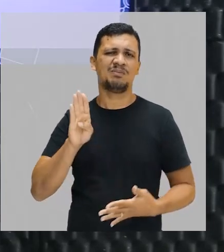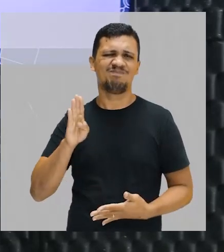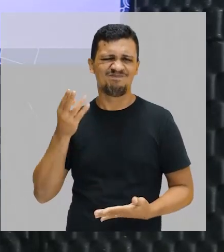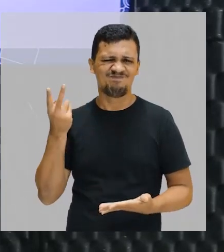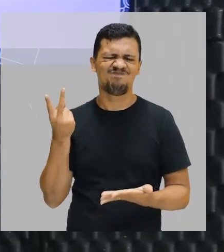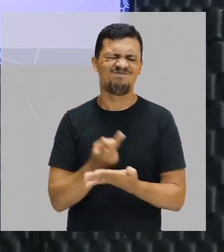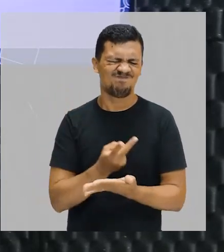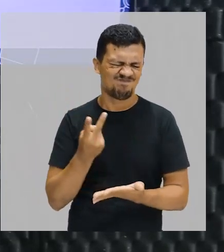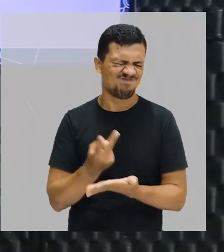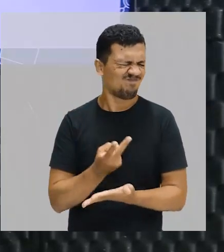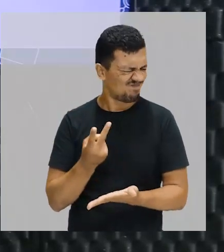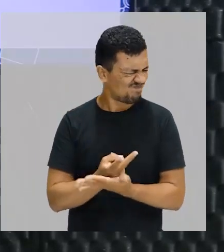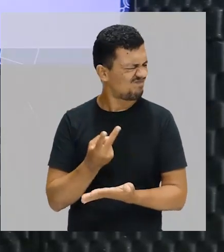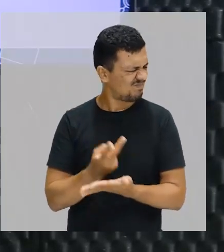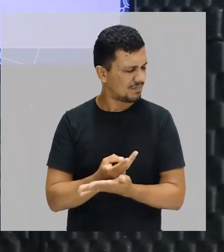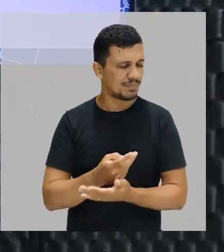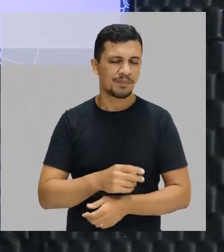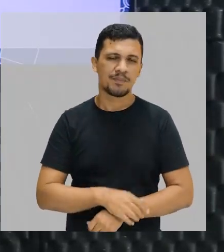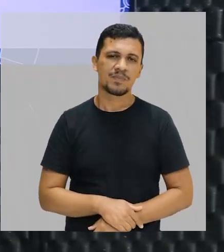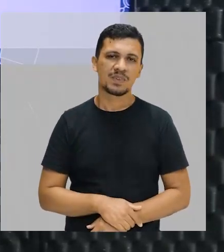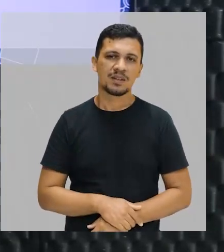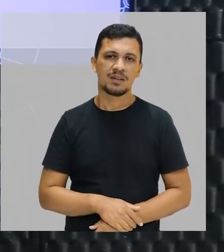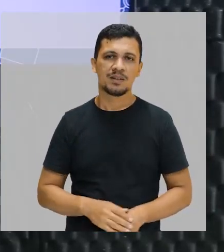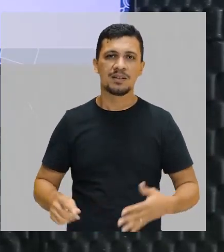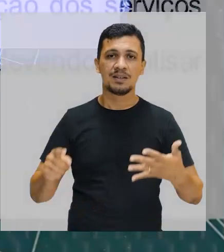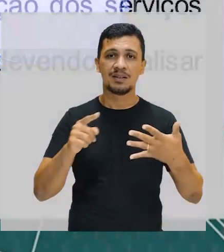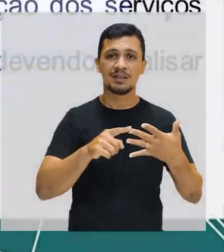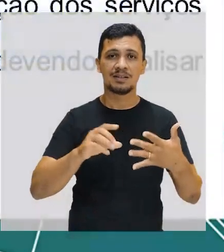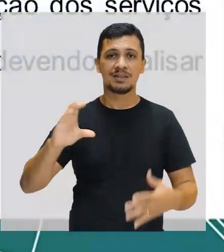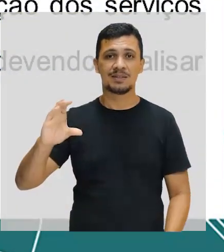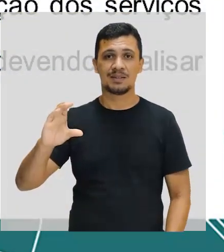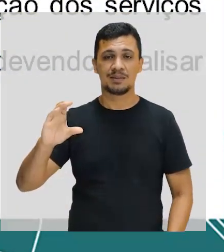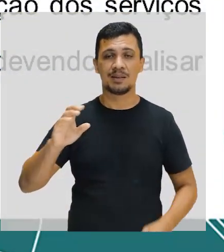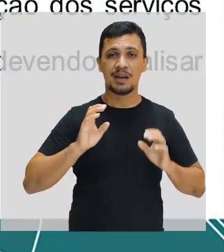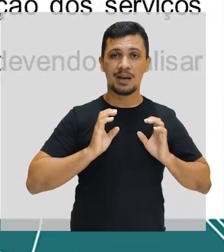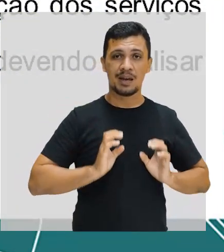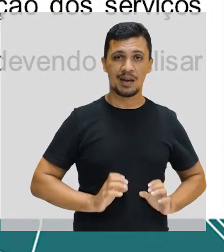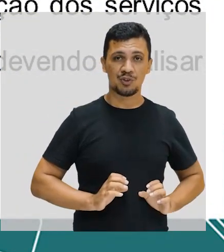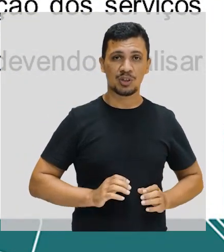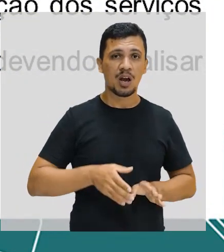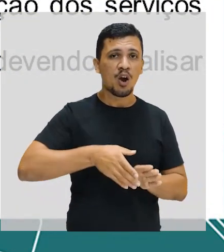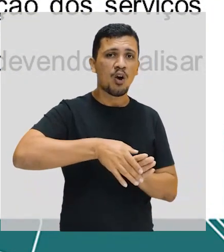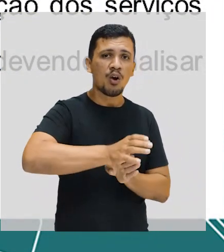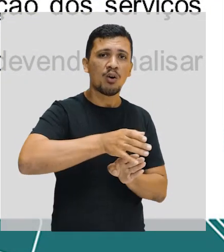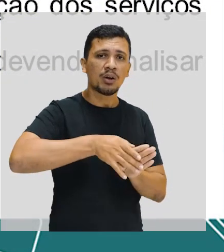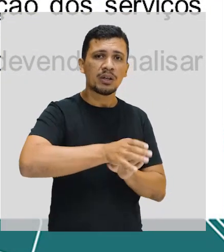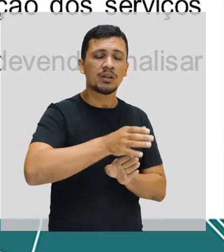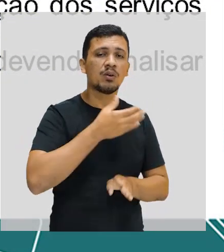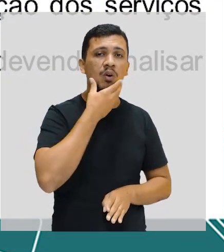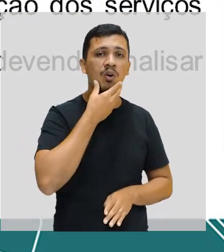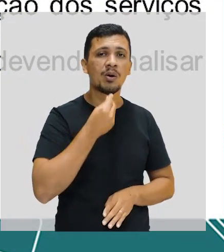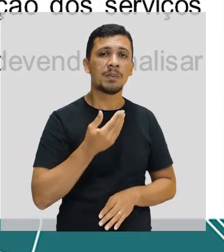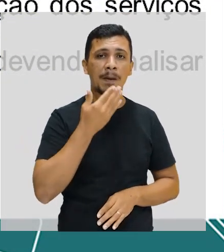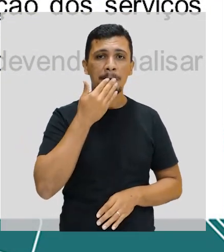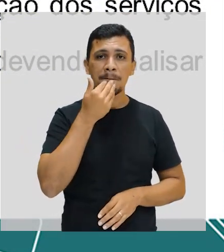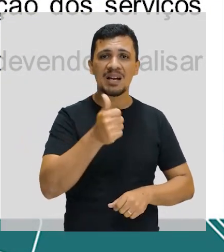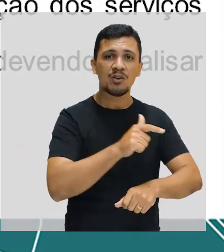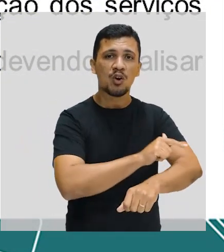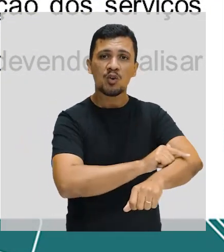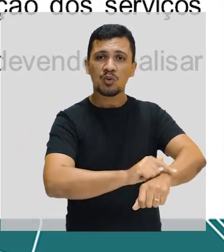mas muito, muito mesmo. Letra C. A ética orienta o homem a realizar a melhor conduta, tendo em